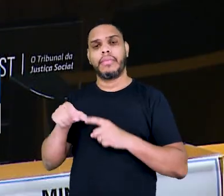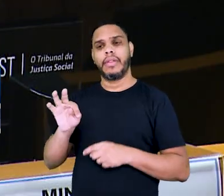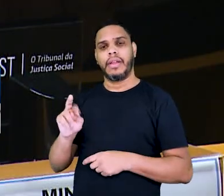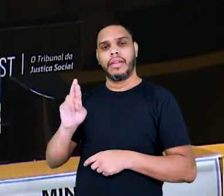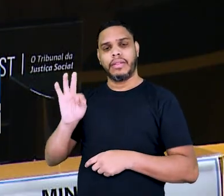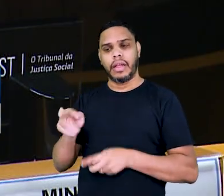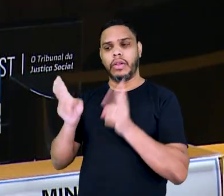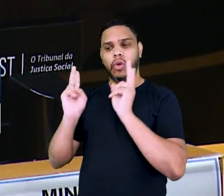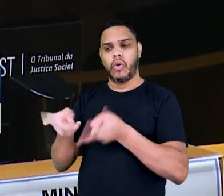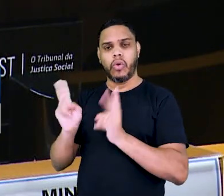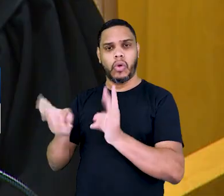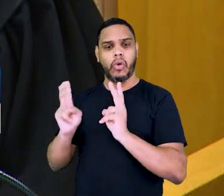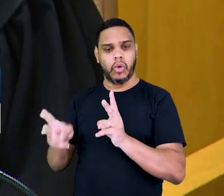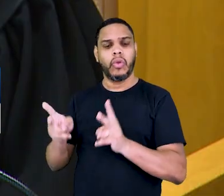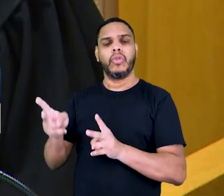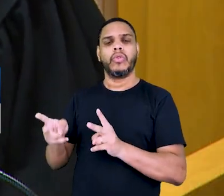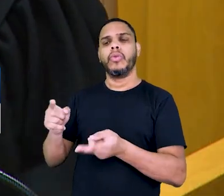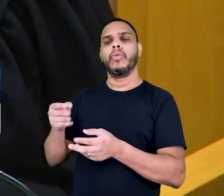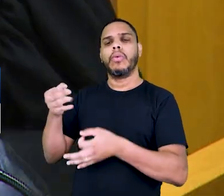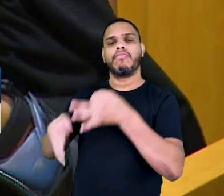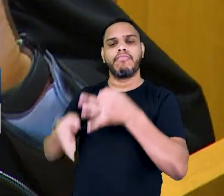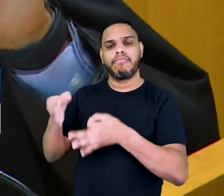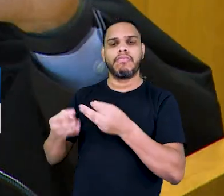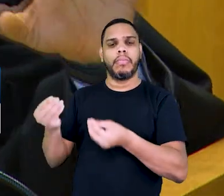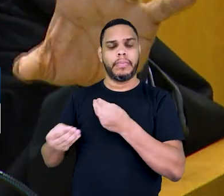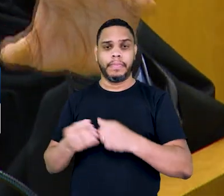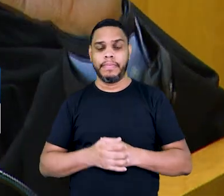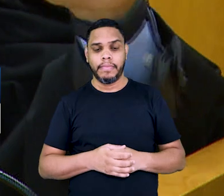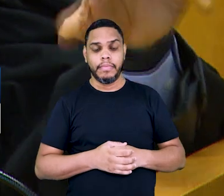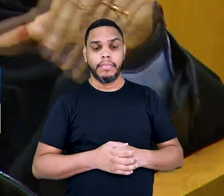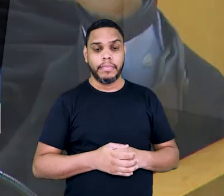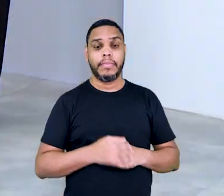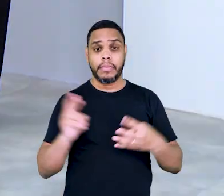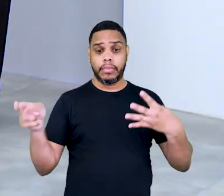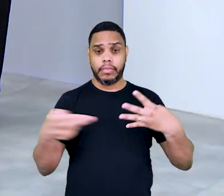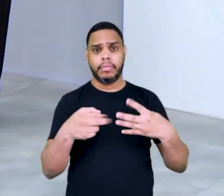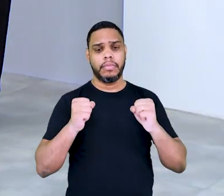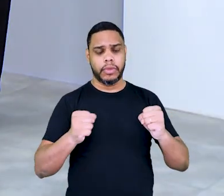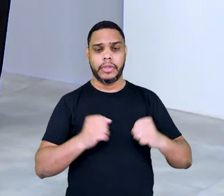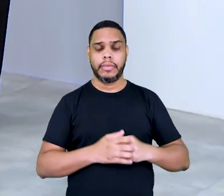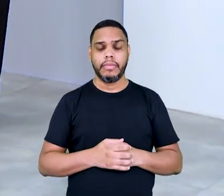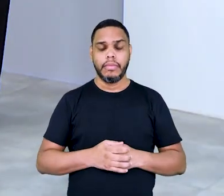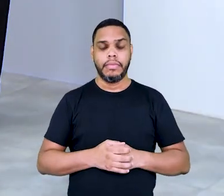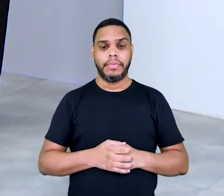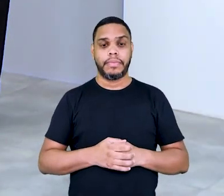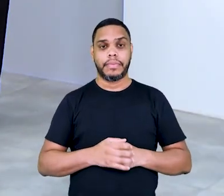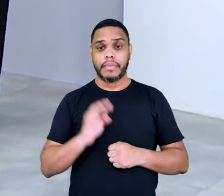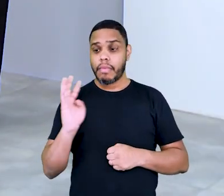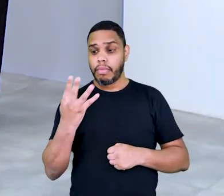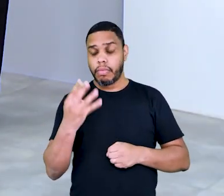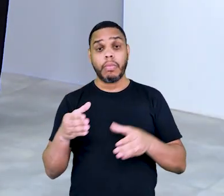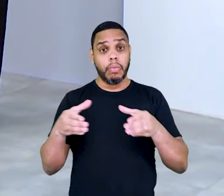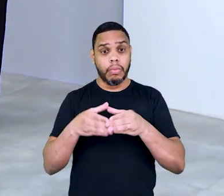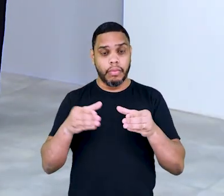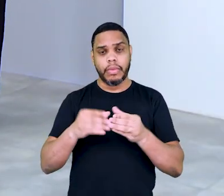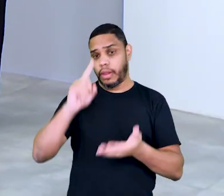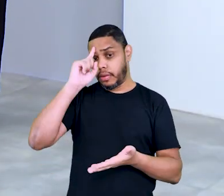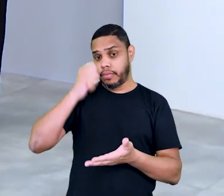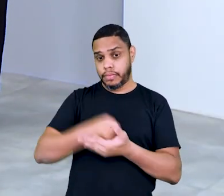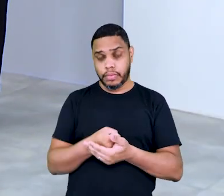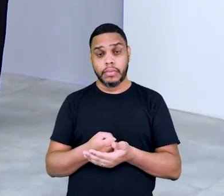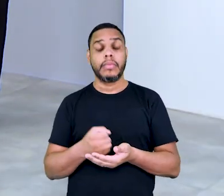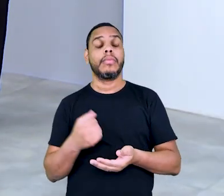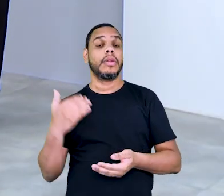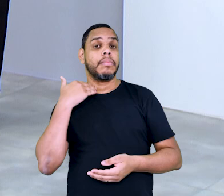a continuidade da execução individual. Ainda cabe recurso. E a 4ª turma manteve decisão que condenou o Banco do